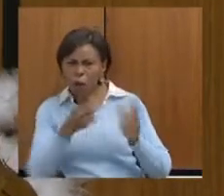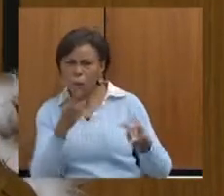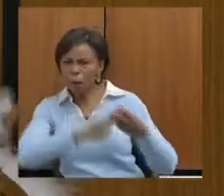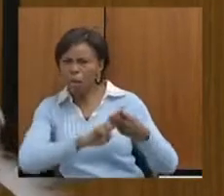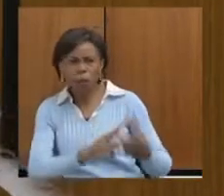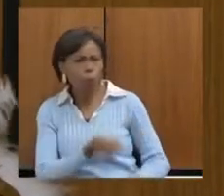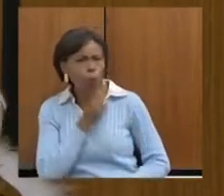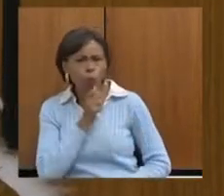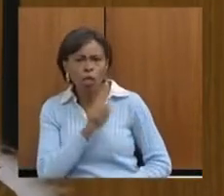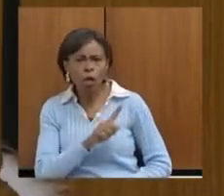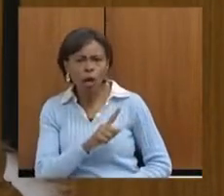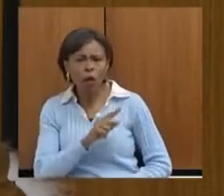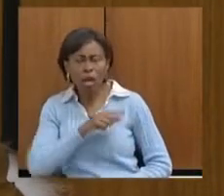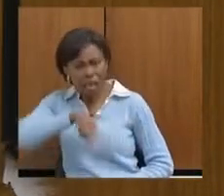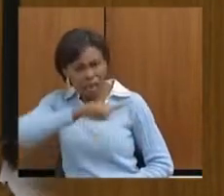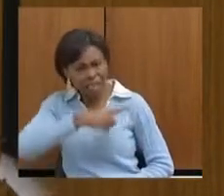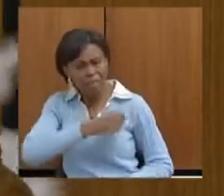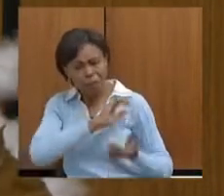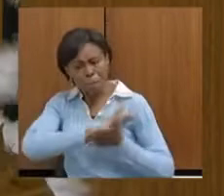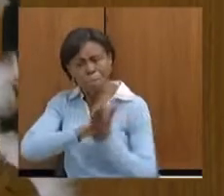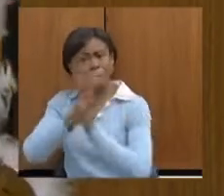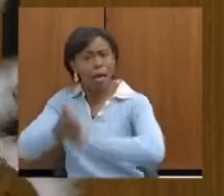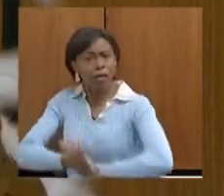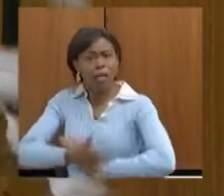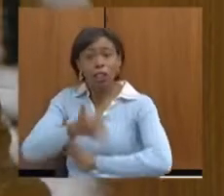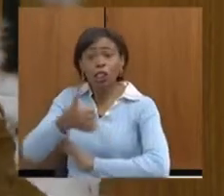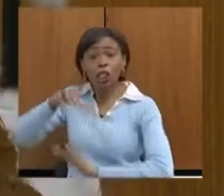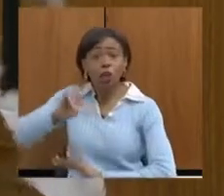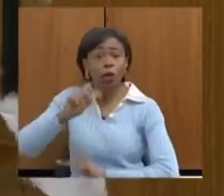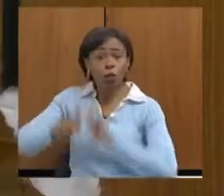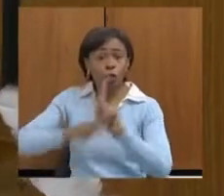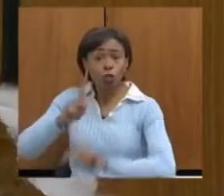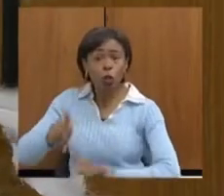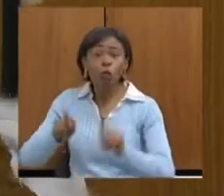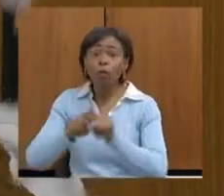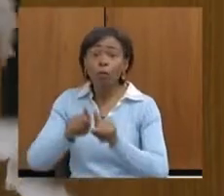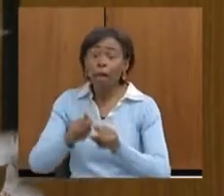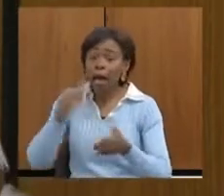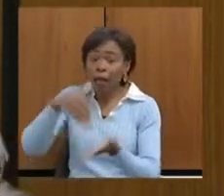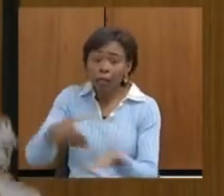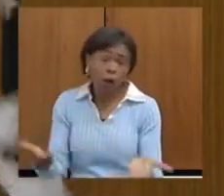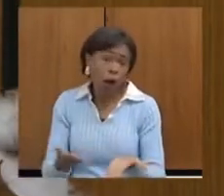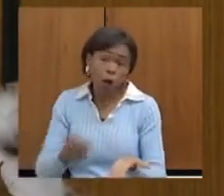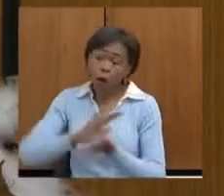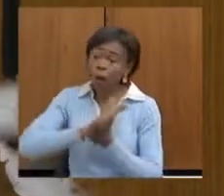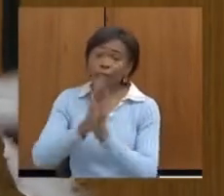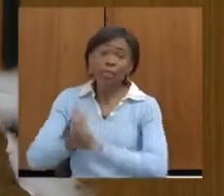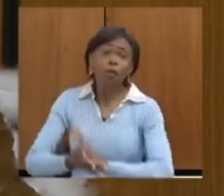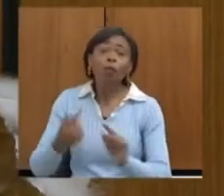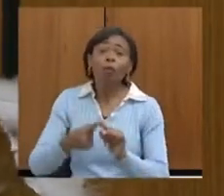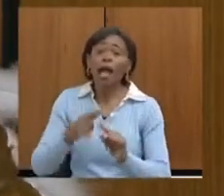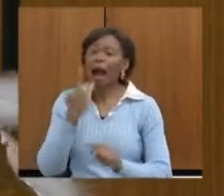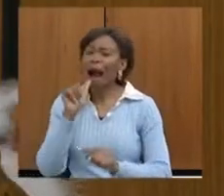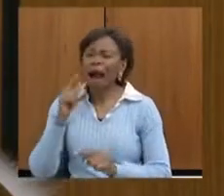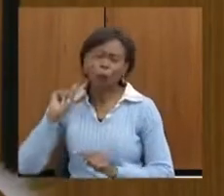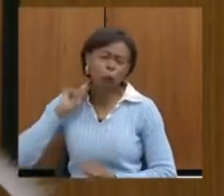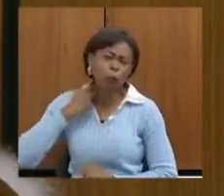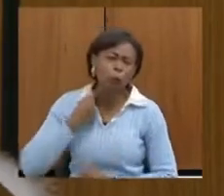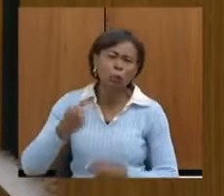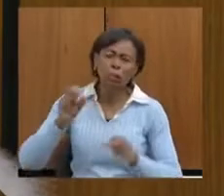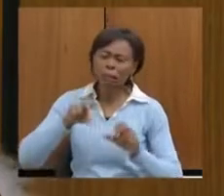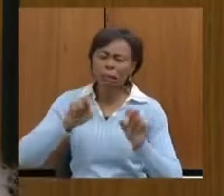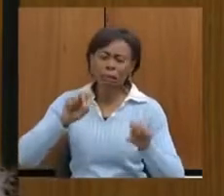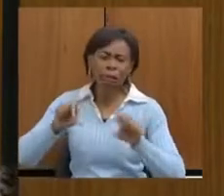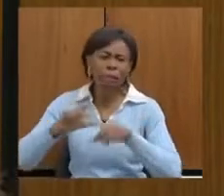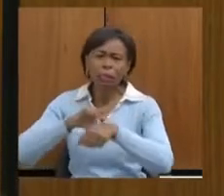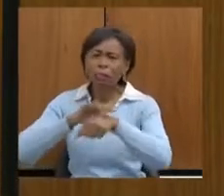que mataram 19 pessoas e assim a sentiment estão matando outras né com a contaminação da água trazendo assim canse